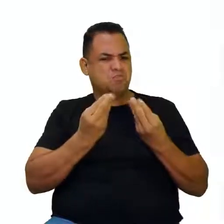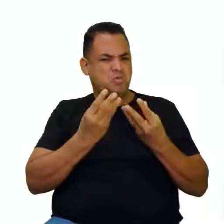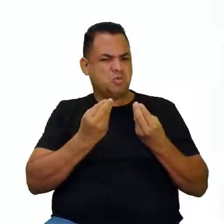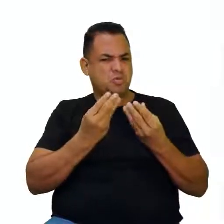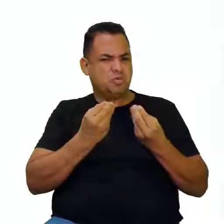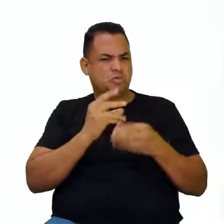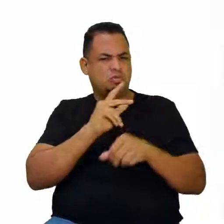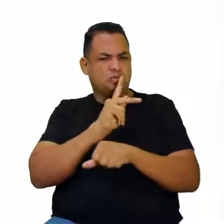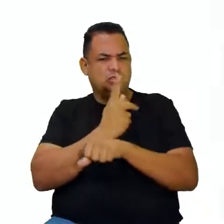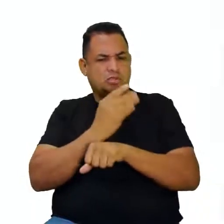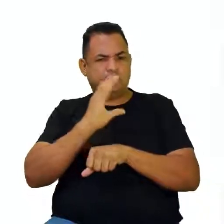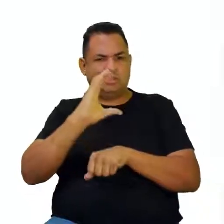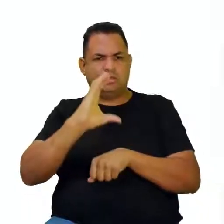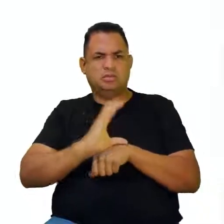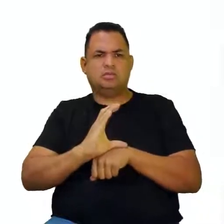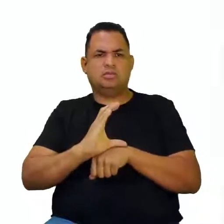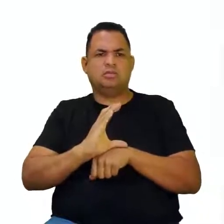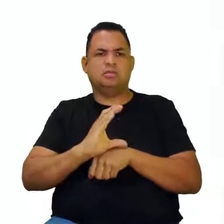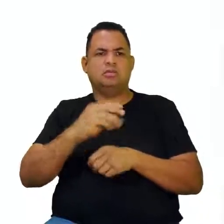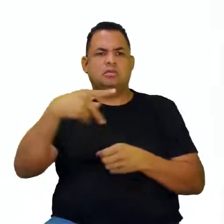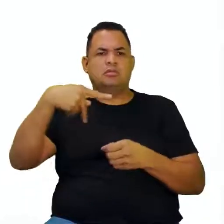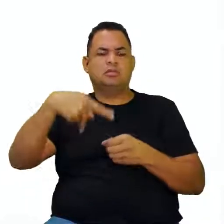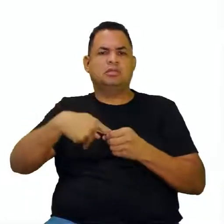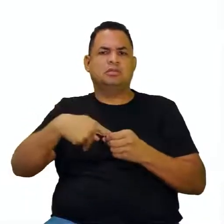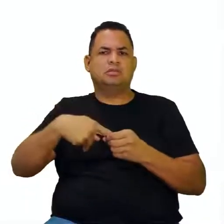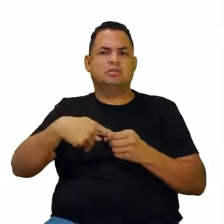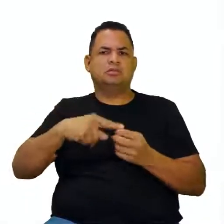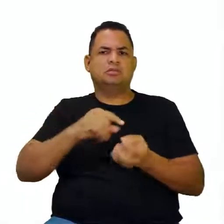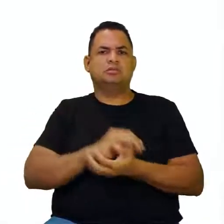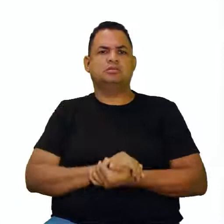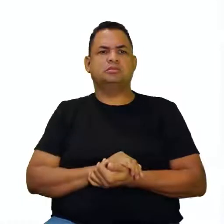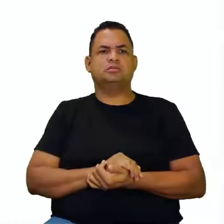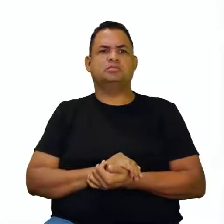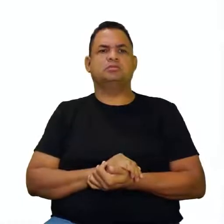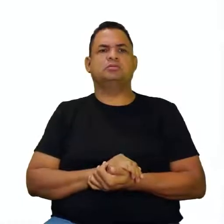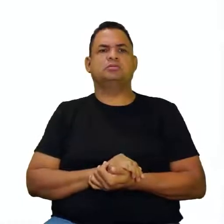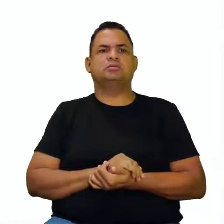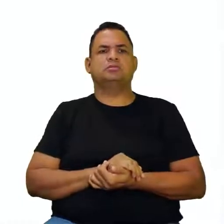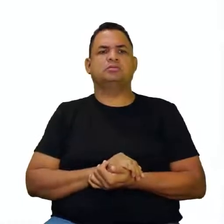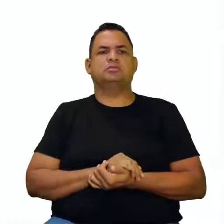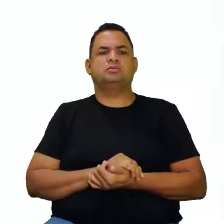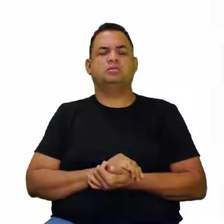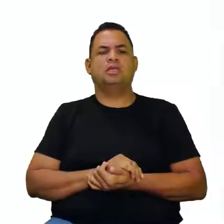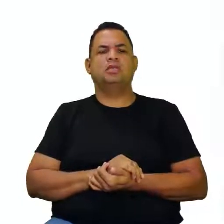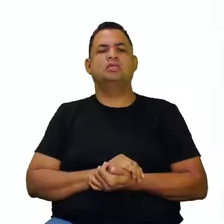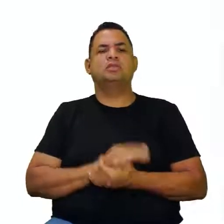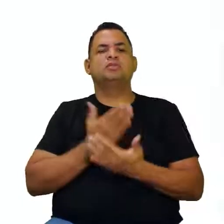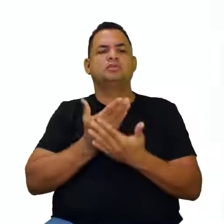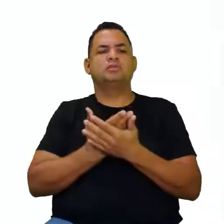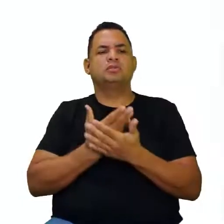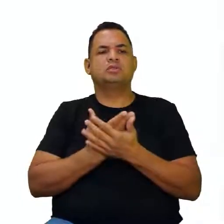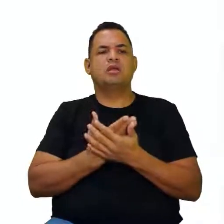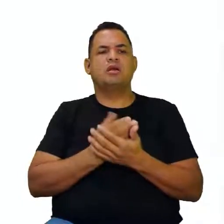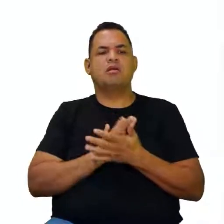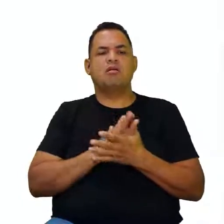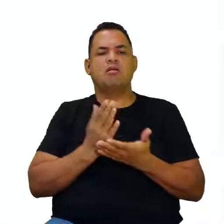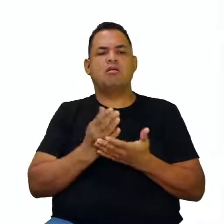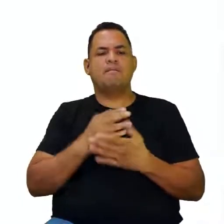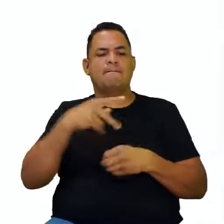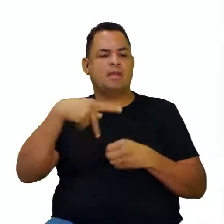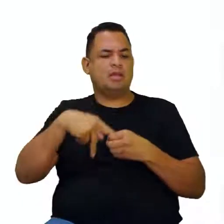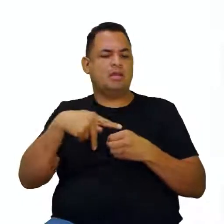fonte de hidrocarbonetos, é o petróleo. Nós trabalhamos o petróleo lá na nossa aula 4, se eu não me engano, da unidade